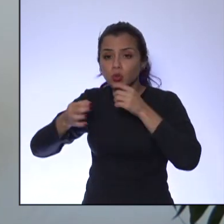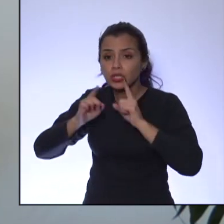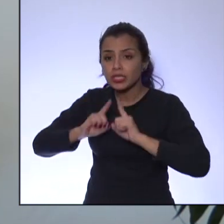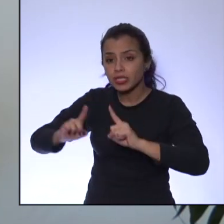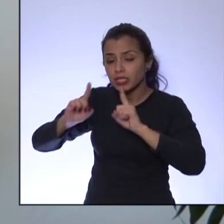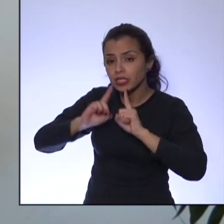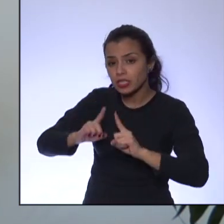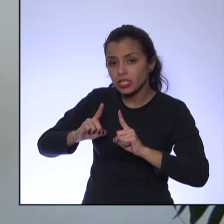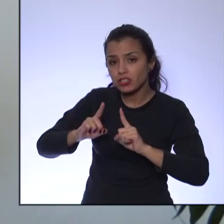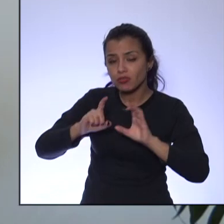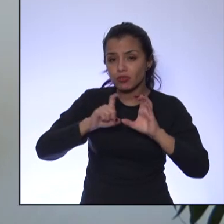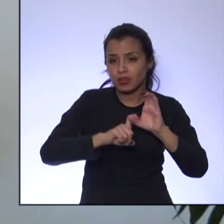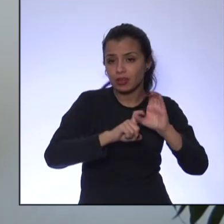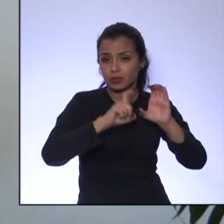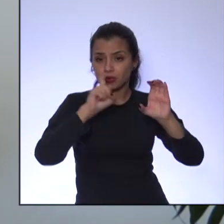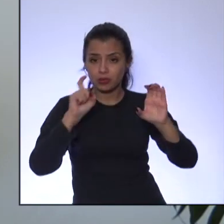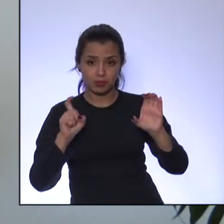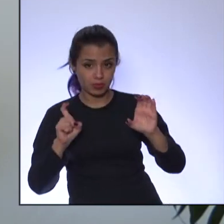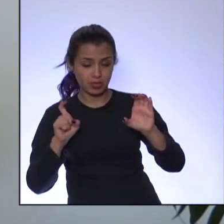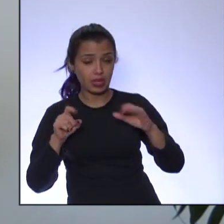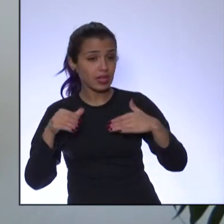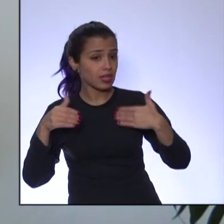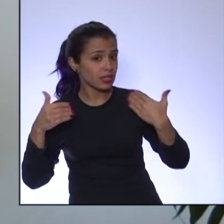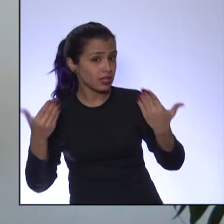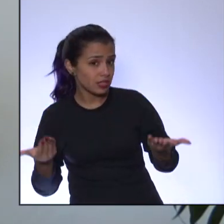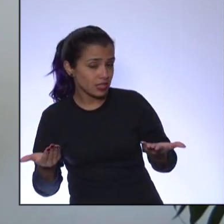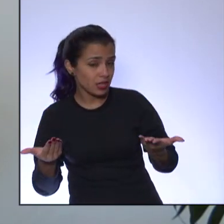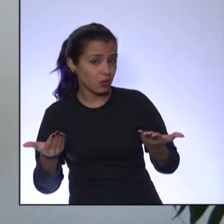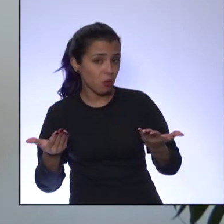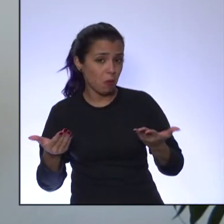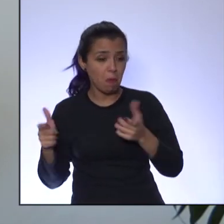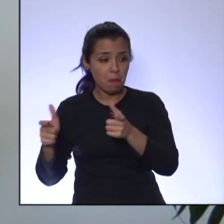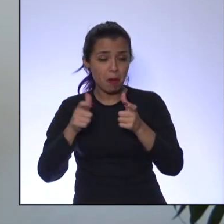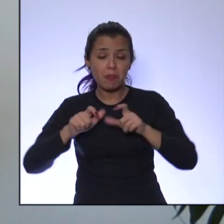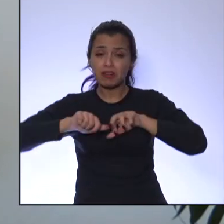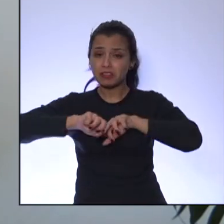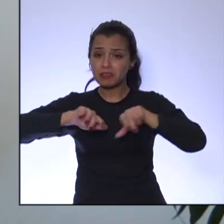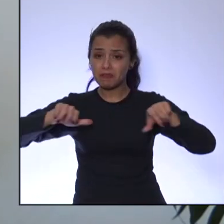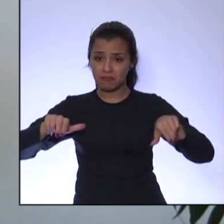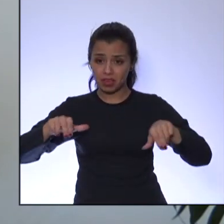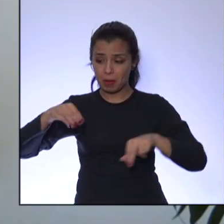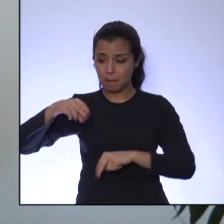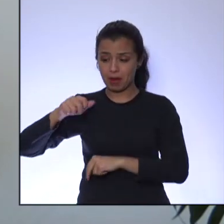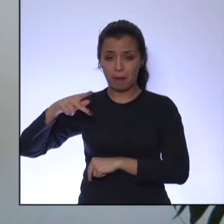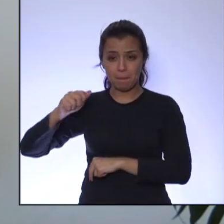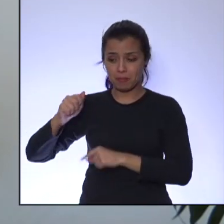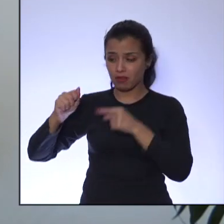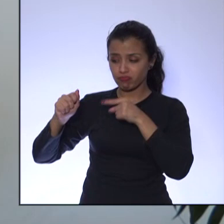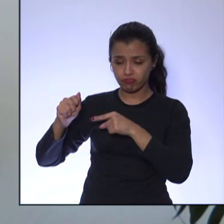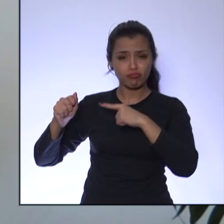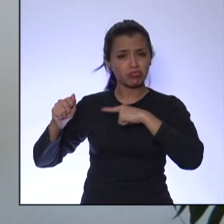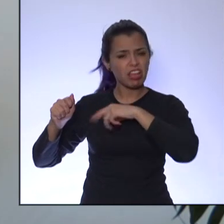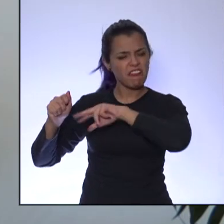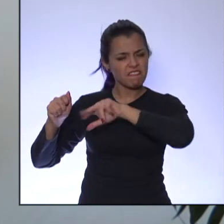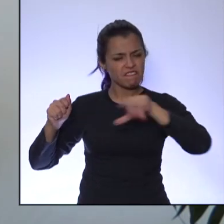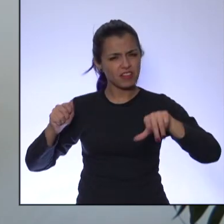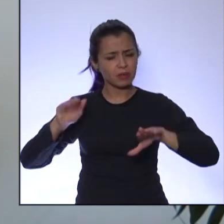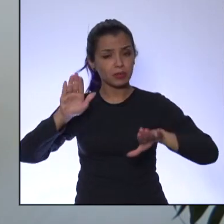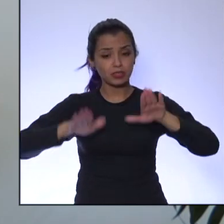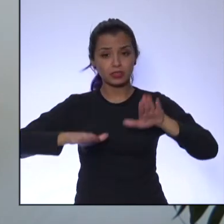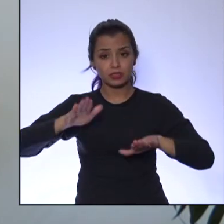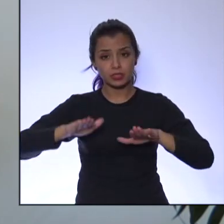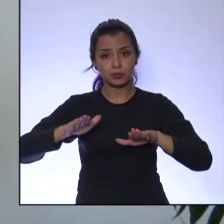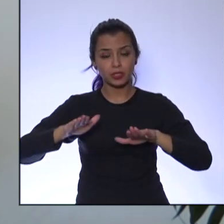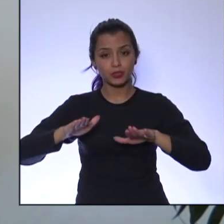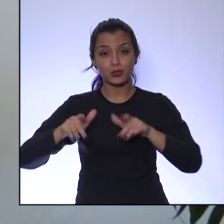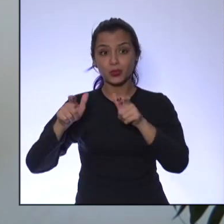autonomia. Portanto, por meio de um conjunto de mapas considerados registros históricos geográficos, vocês terão